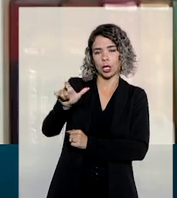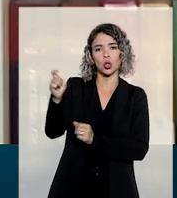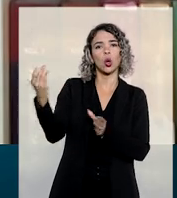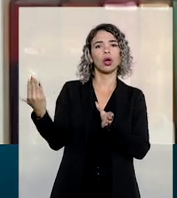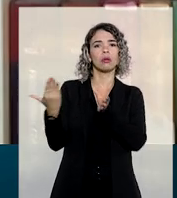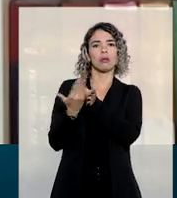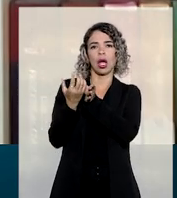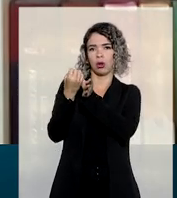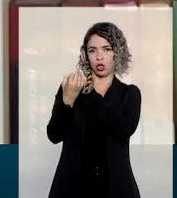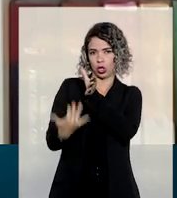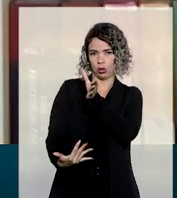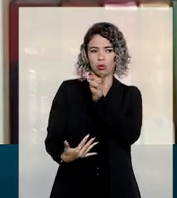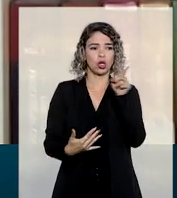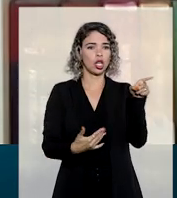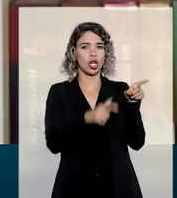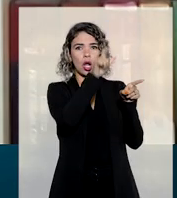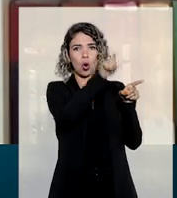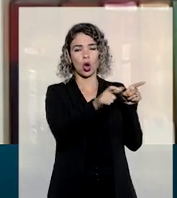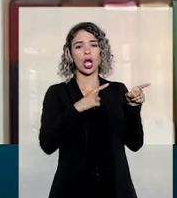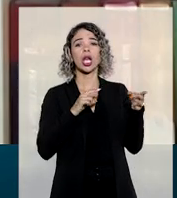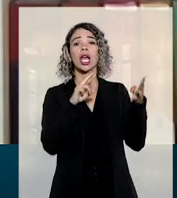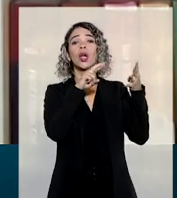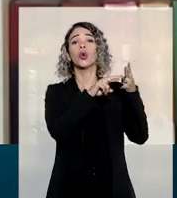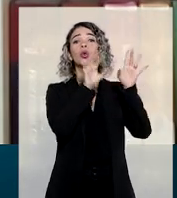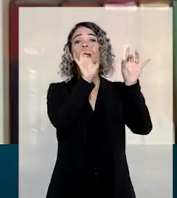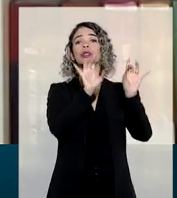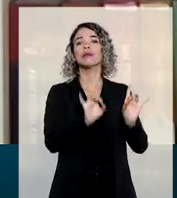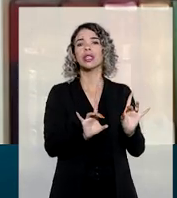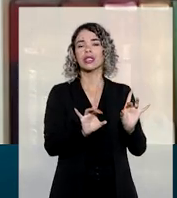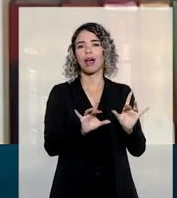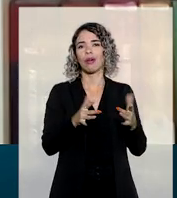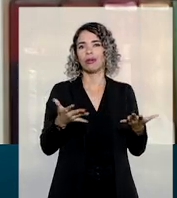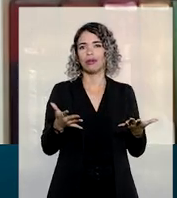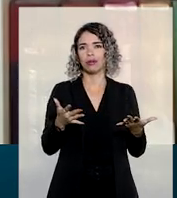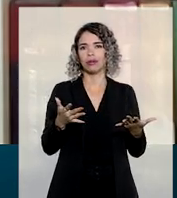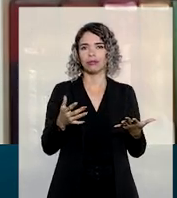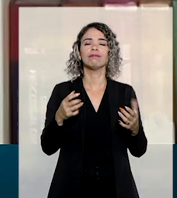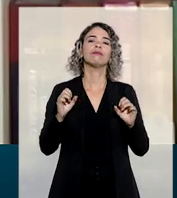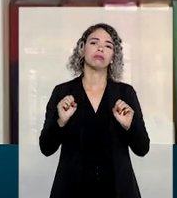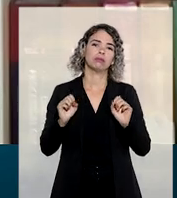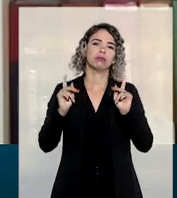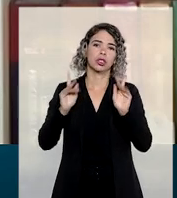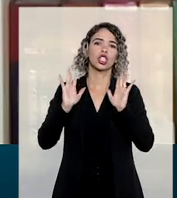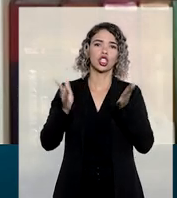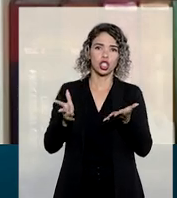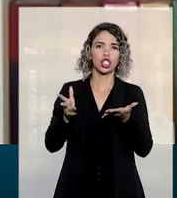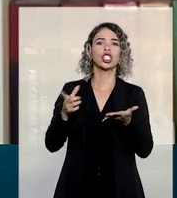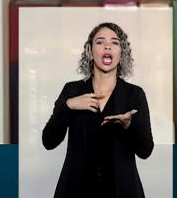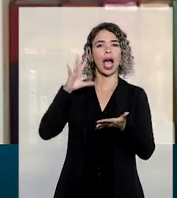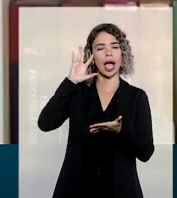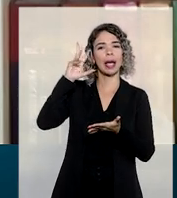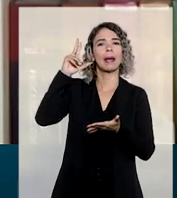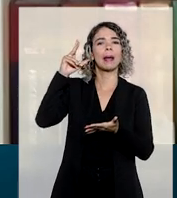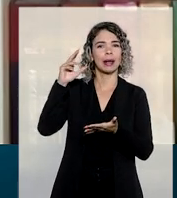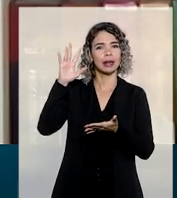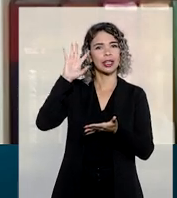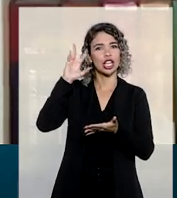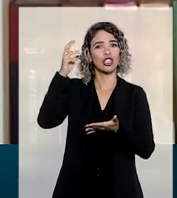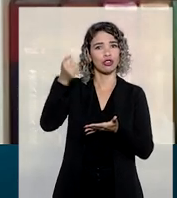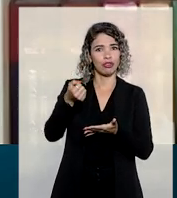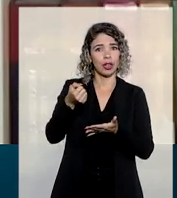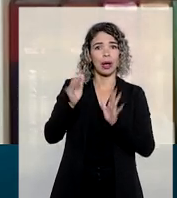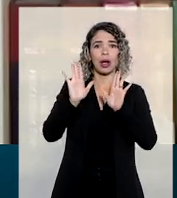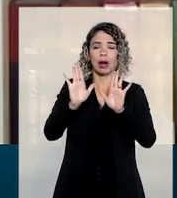uma parte opôs embargos de declaração e a outra interpôs recurso especial. Obviamente que os embargos de declaração vão ter que ser